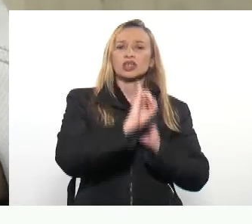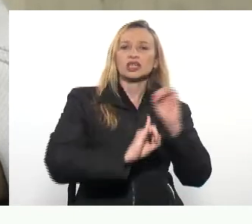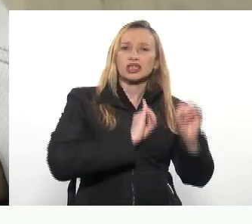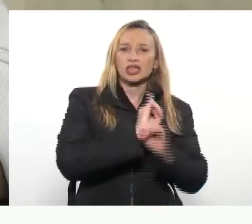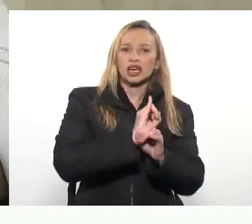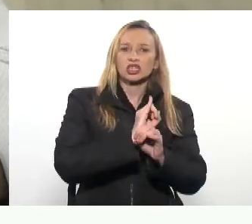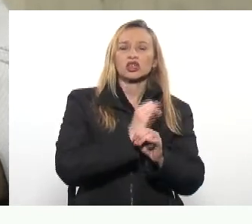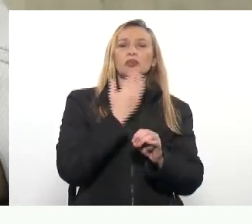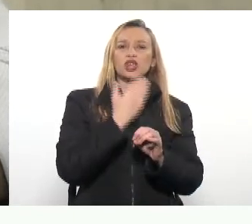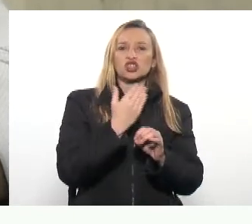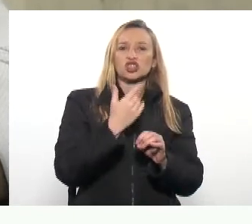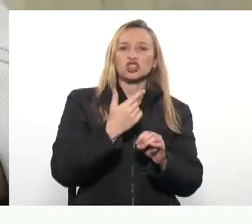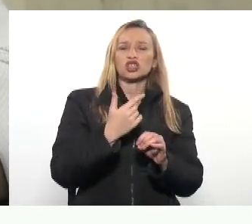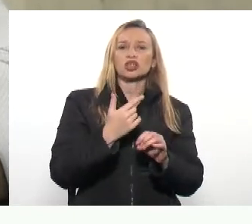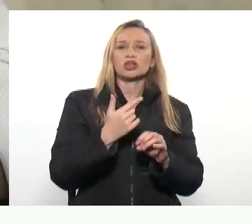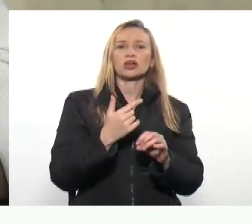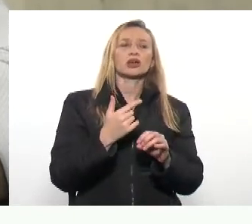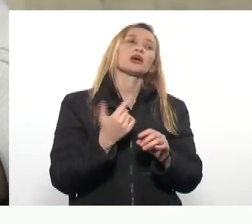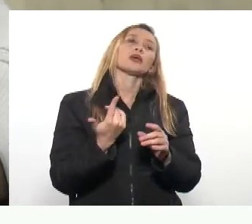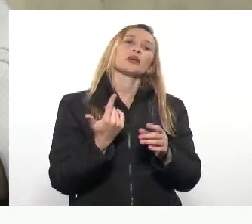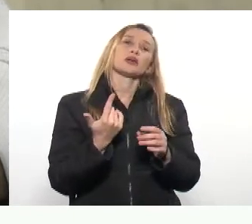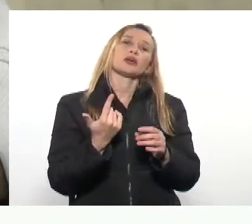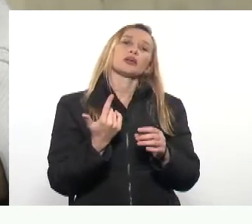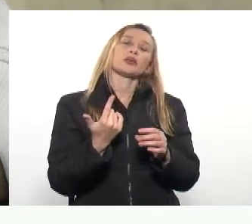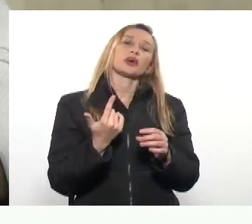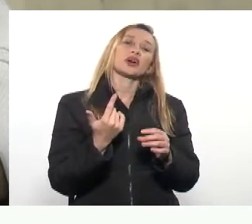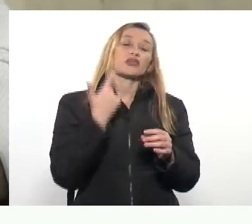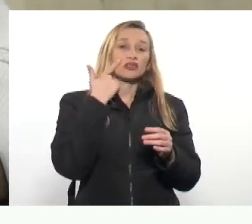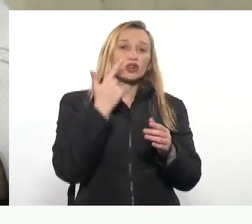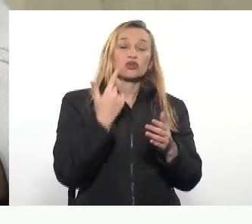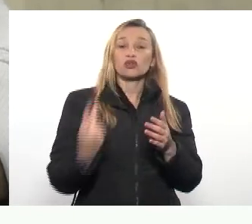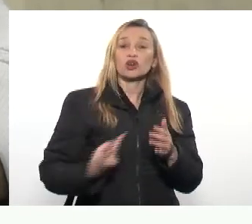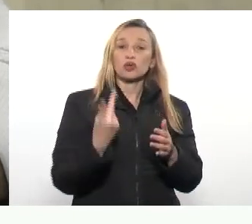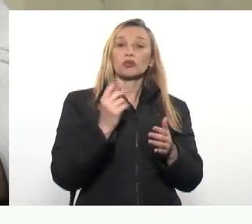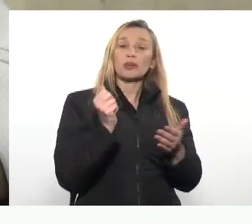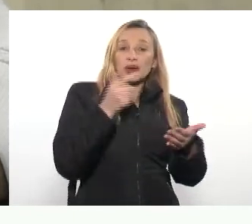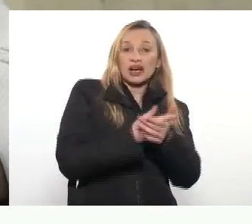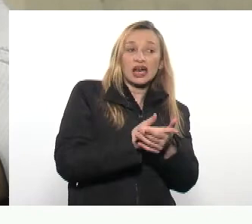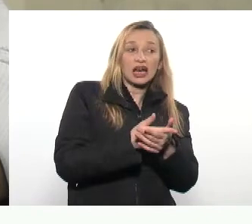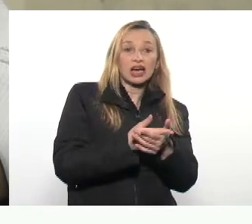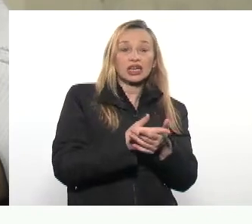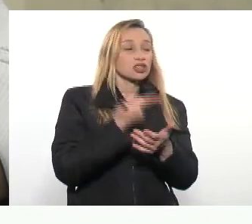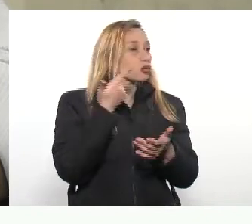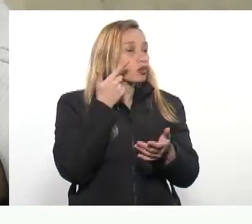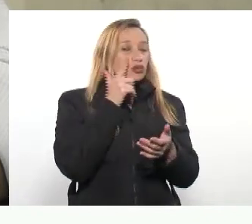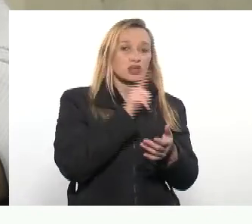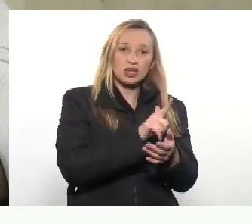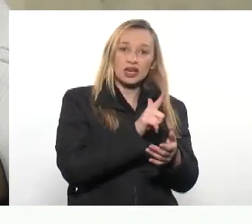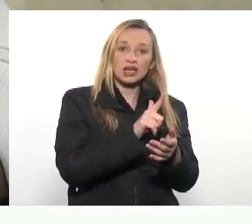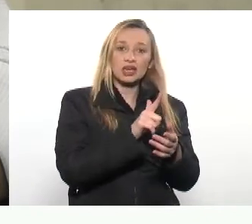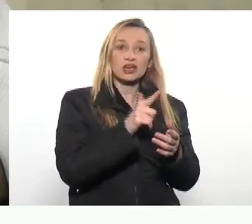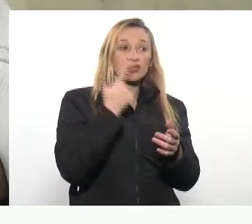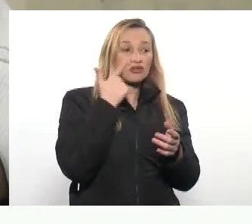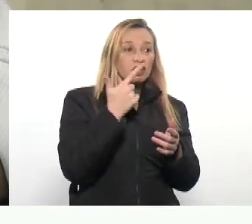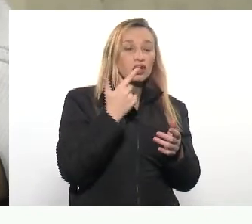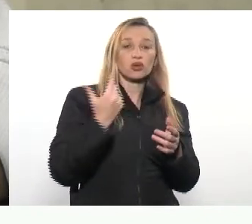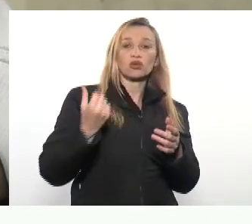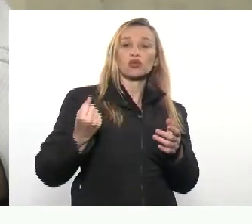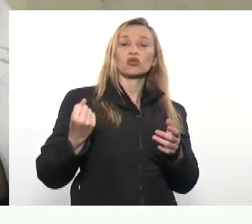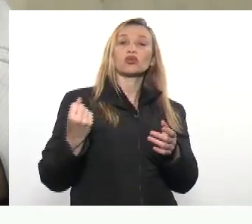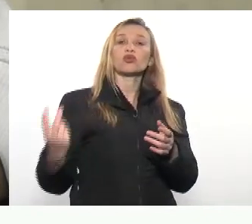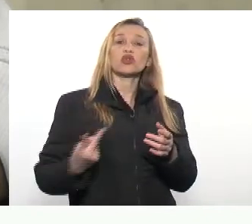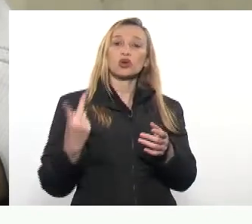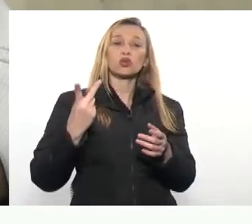segunda via, né, os dados são incompletos, diferentes do dado da fatura impressa. E a lei preconiza, né, que